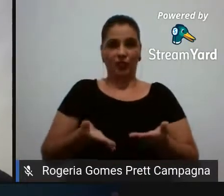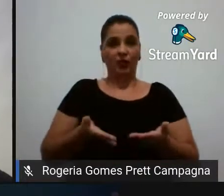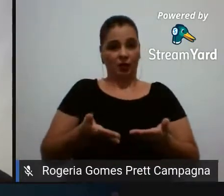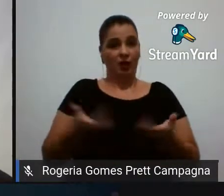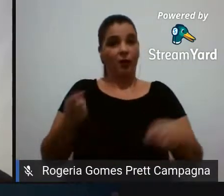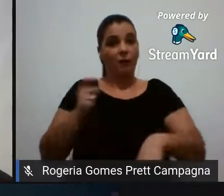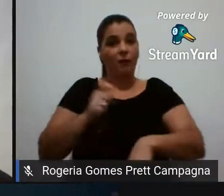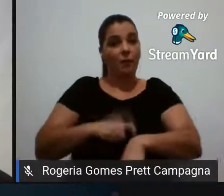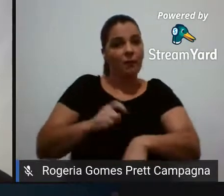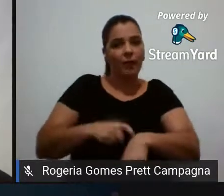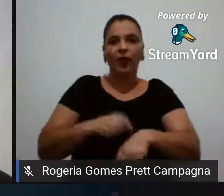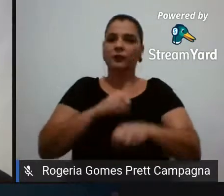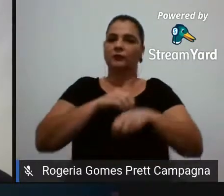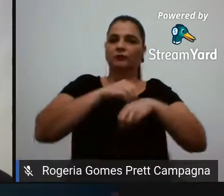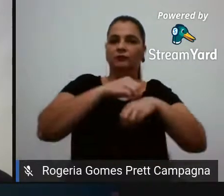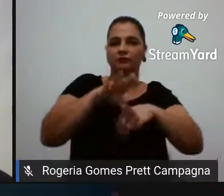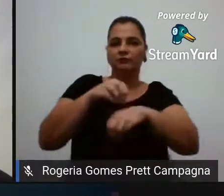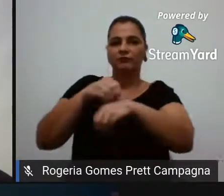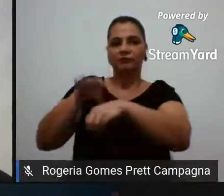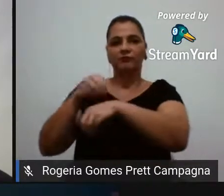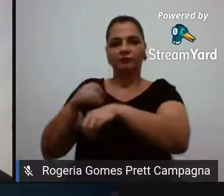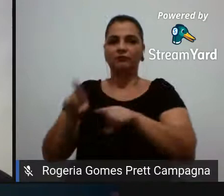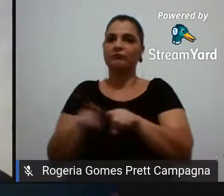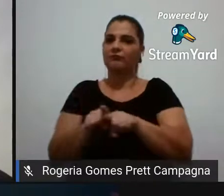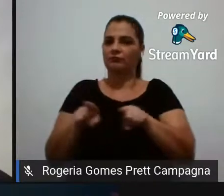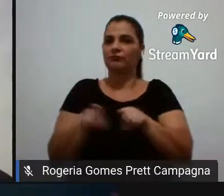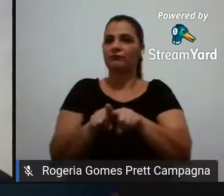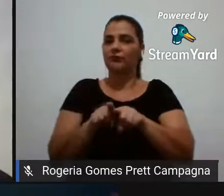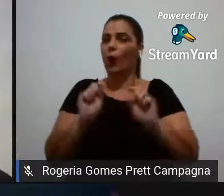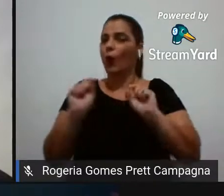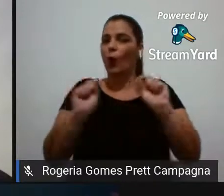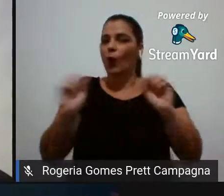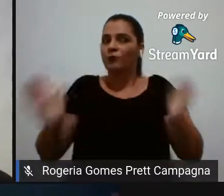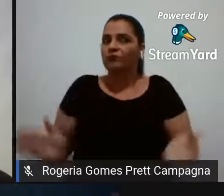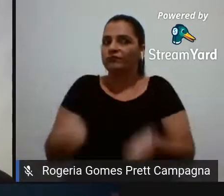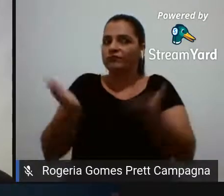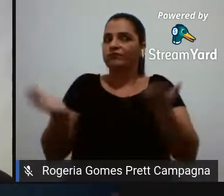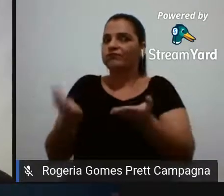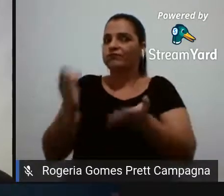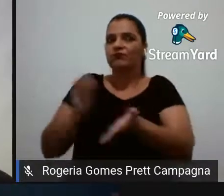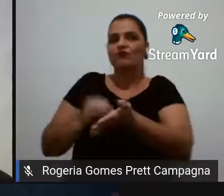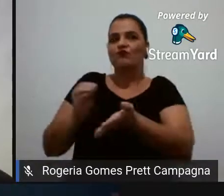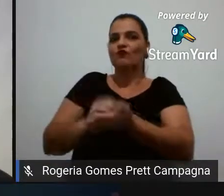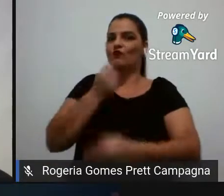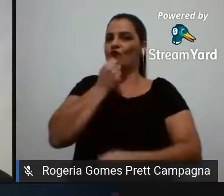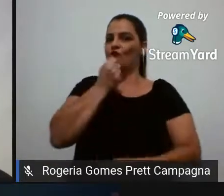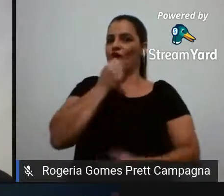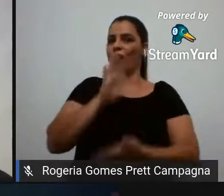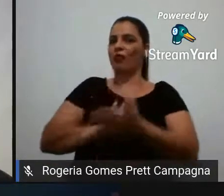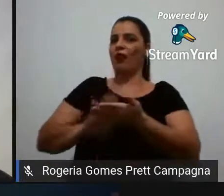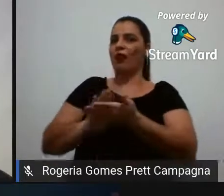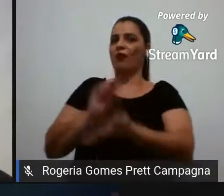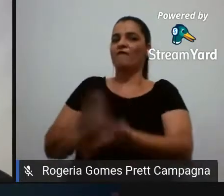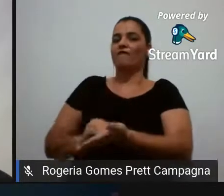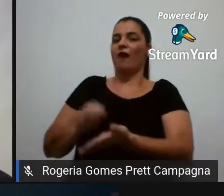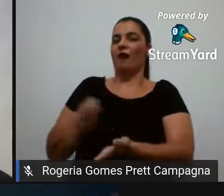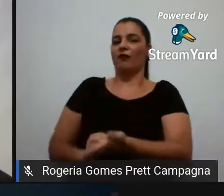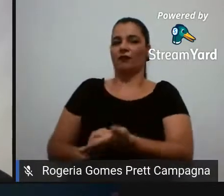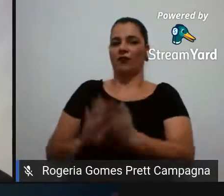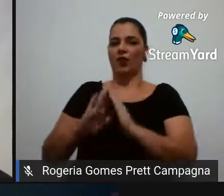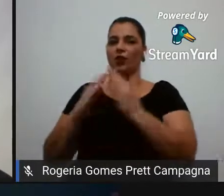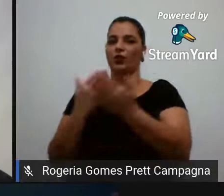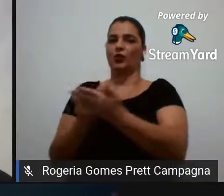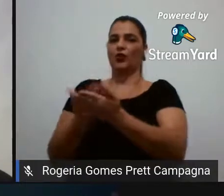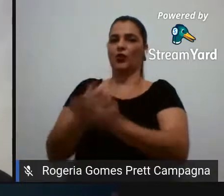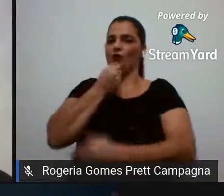de compartilhamento, tem também um potencial de incentivar aqueles que ainda não estão fazendo assim, que ainda não estão fazendo dessa